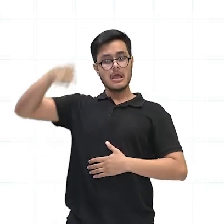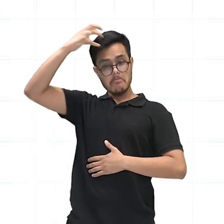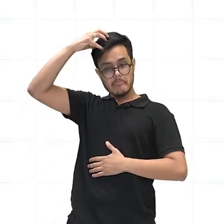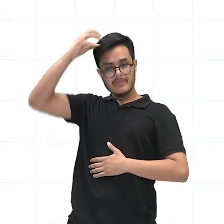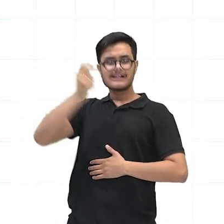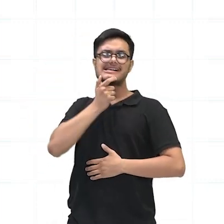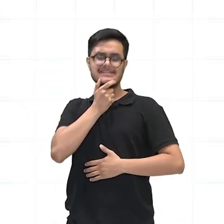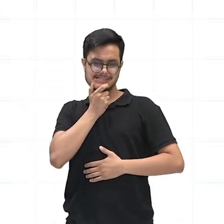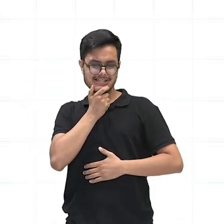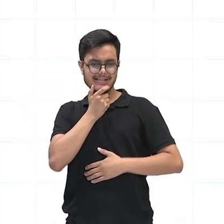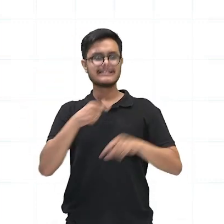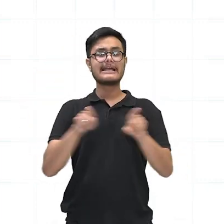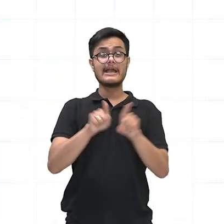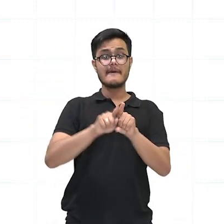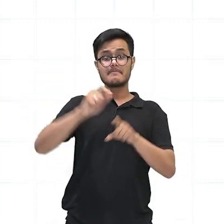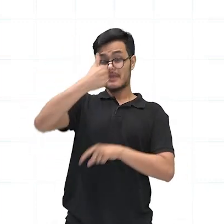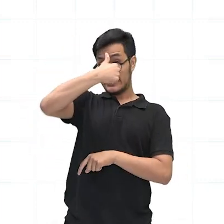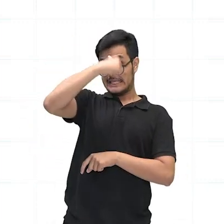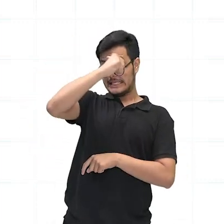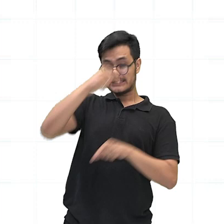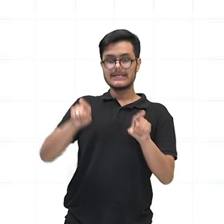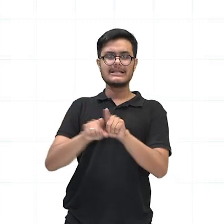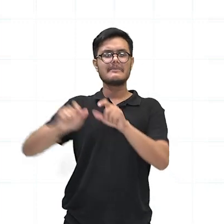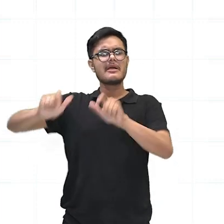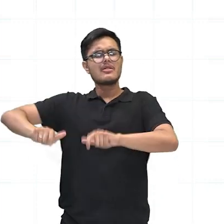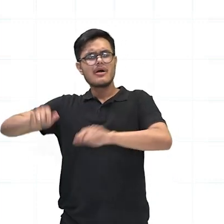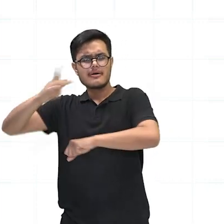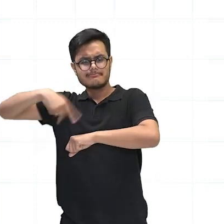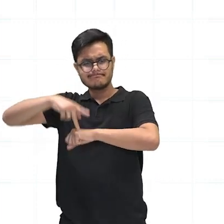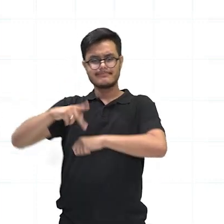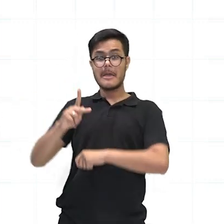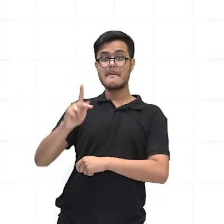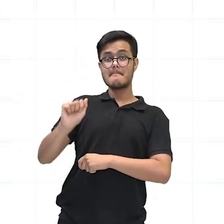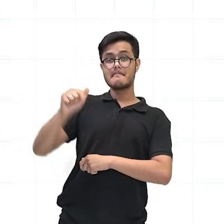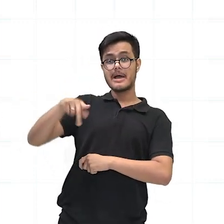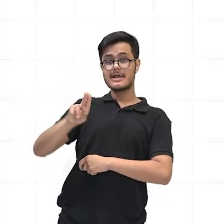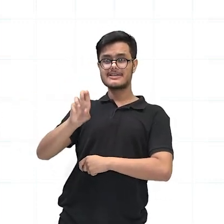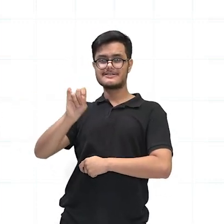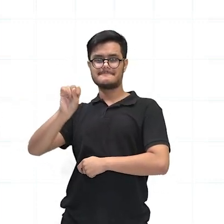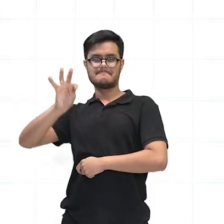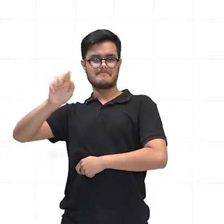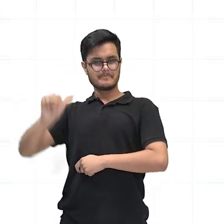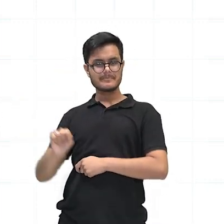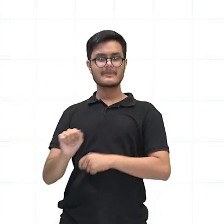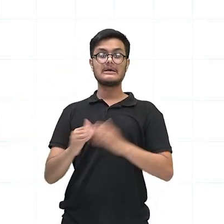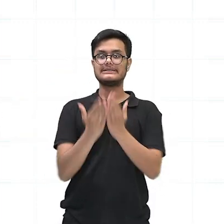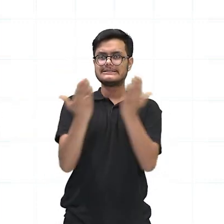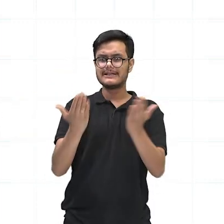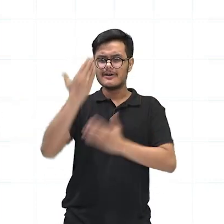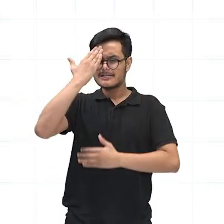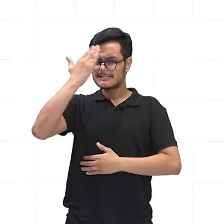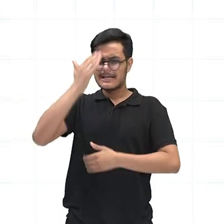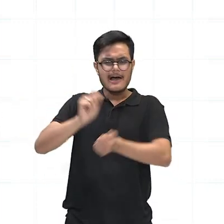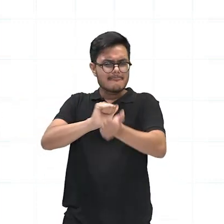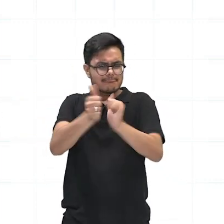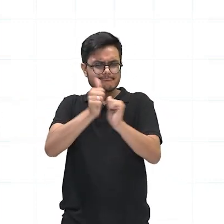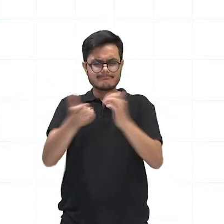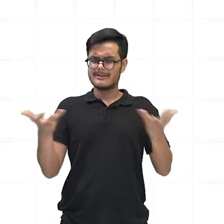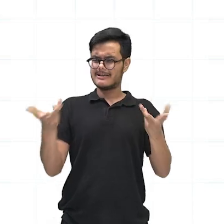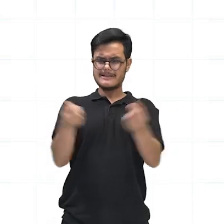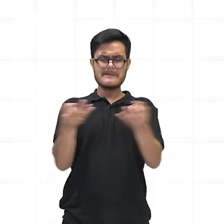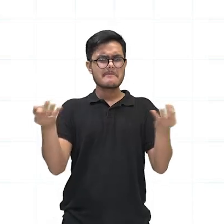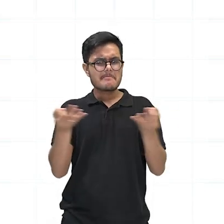Unido, a Índia e o Paquistão. Então, a gente já sabe que esse tipo de esporte tem uma